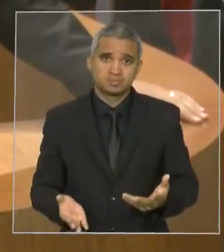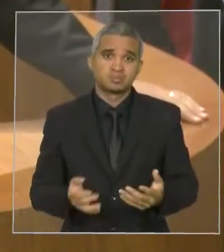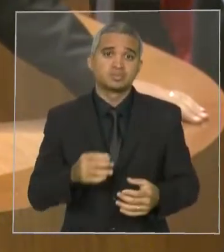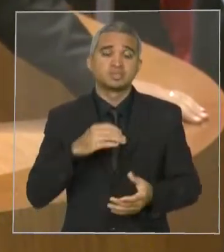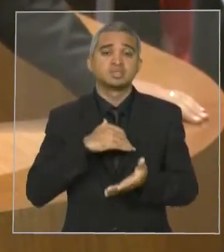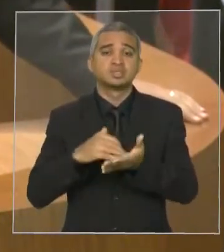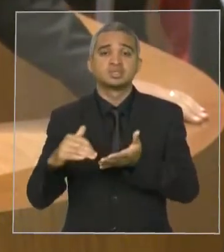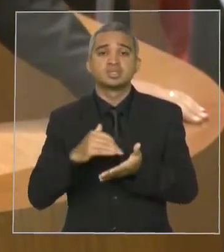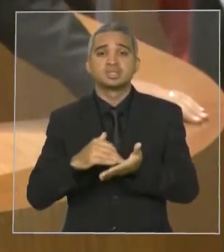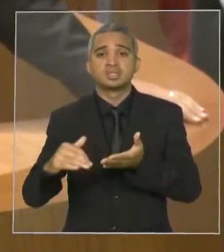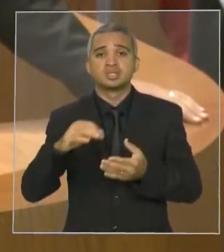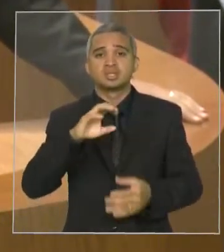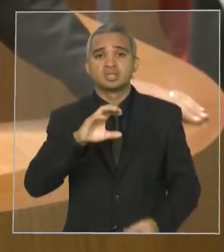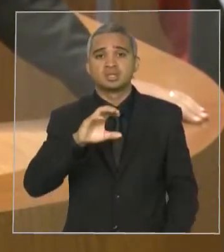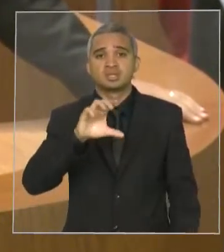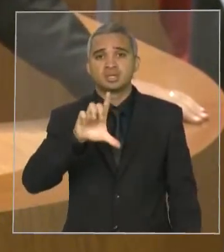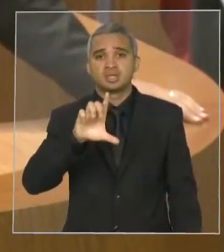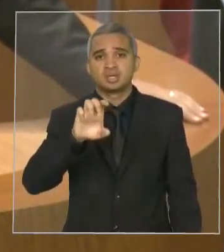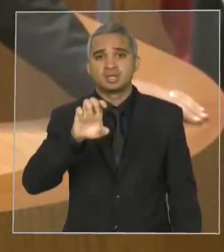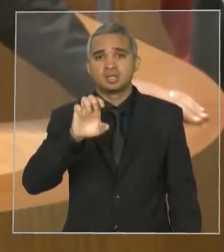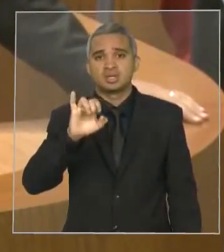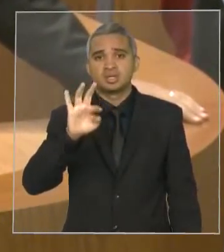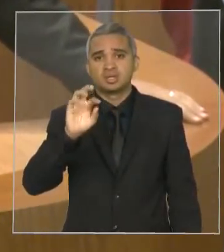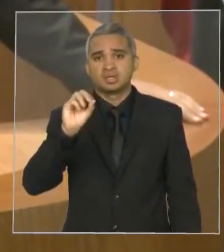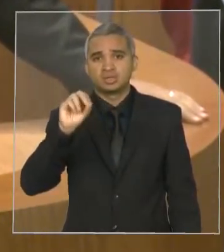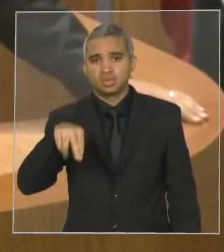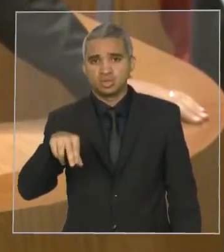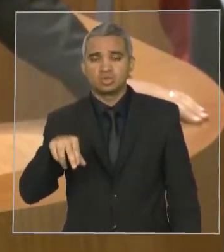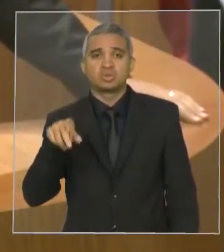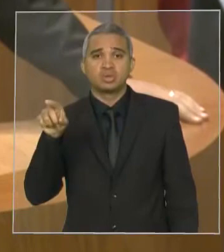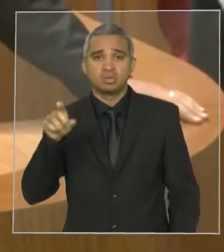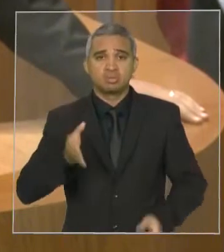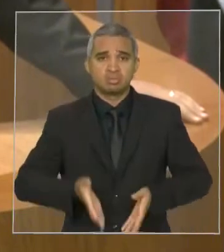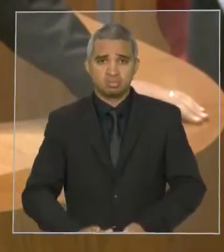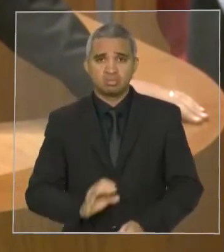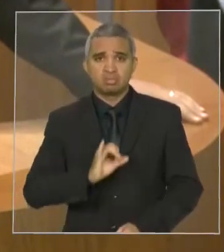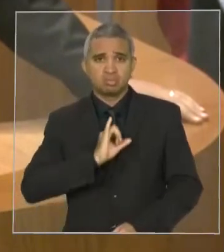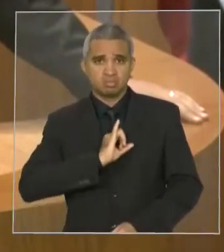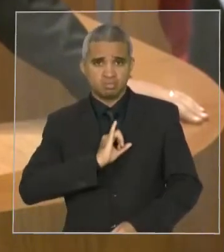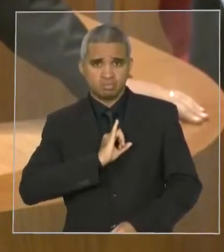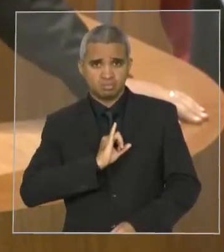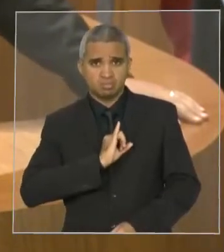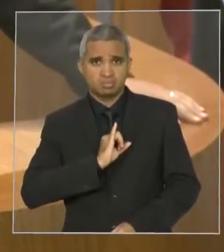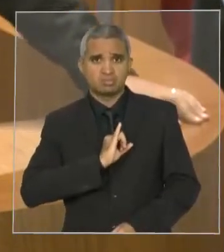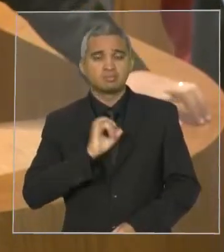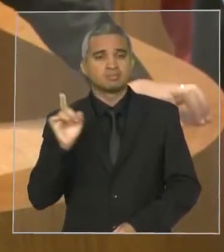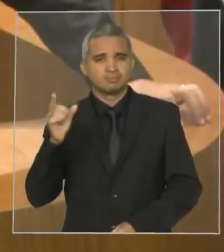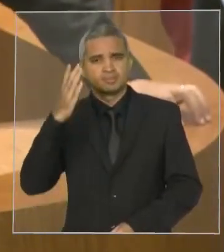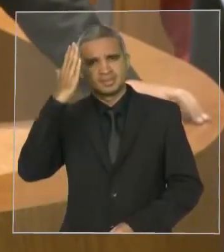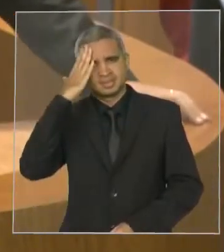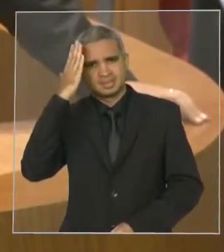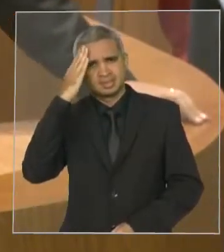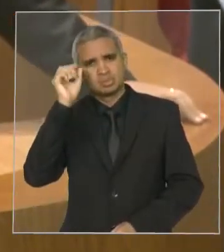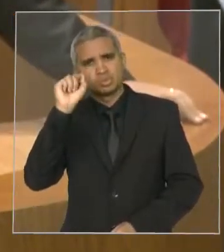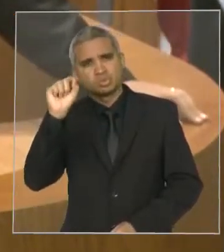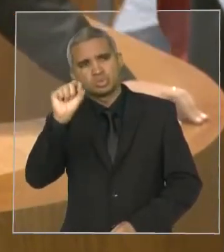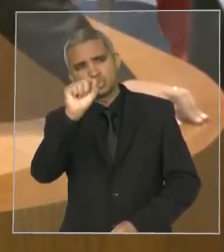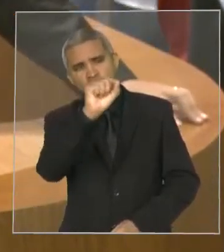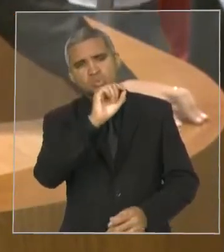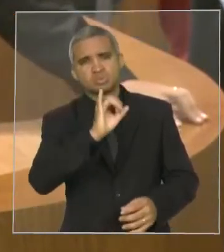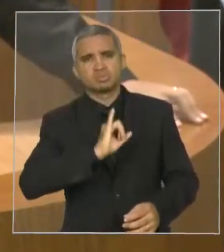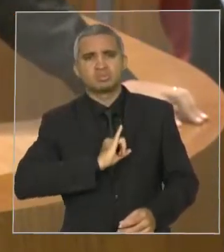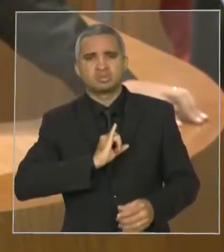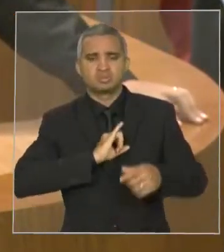noleto que é imperatrizenses sabe muito bem o que significava eu sou de imperatriz e vivacidade na